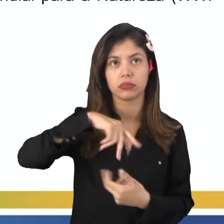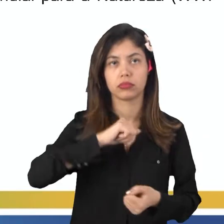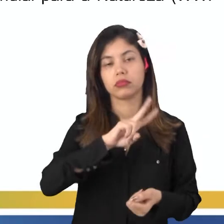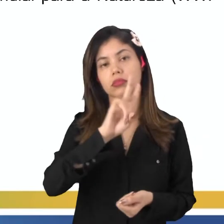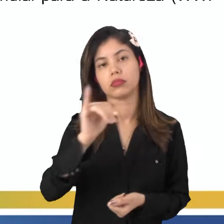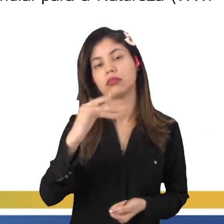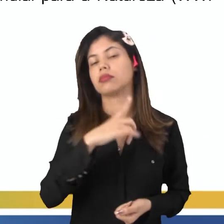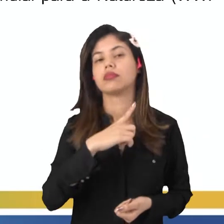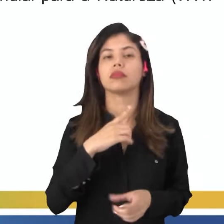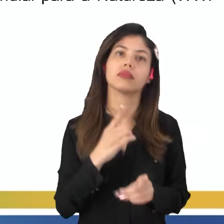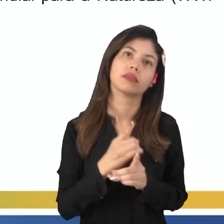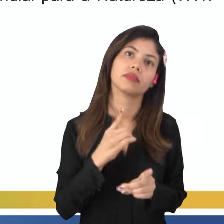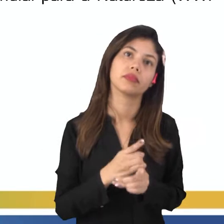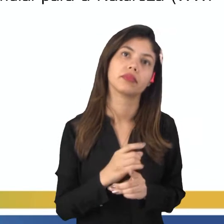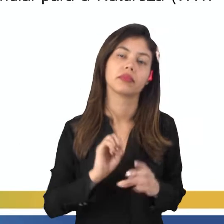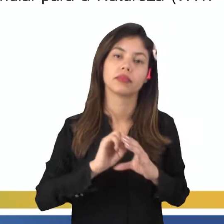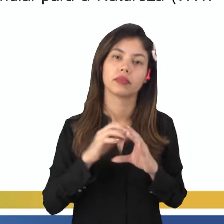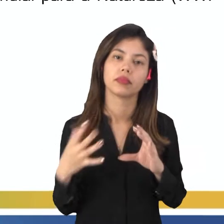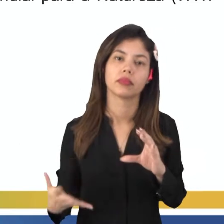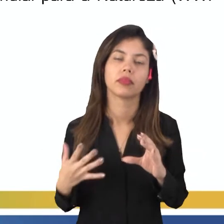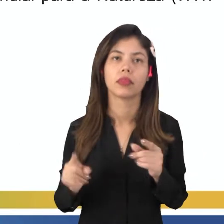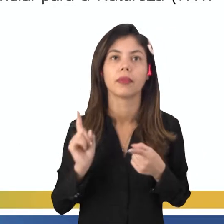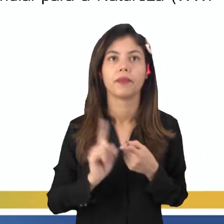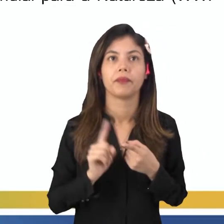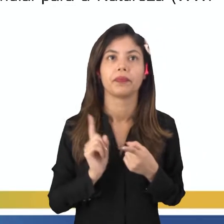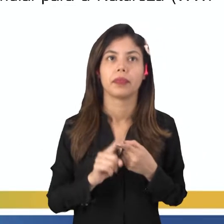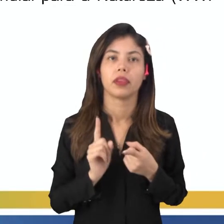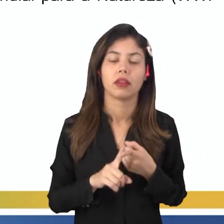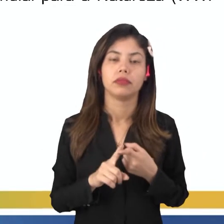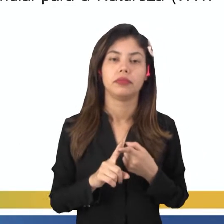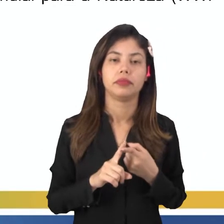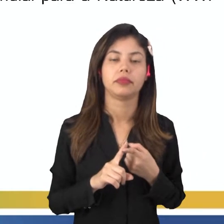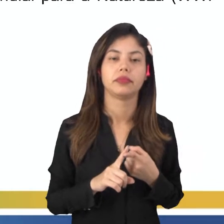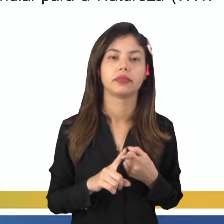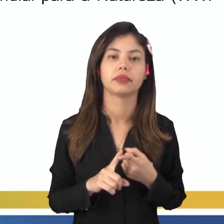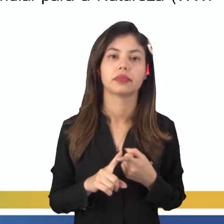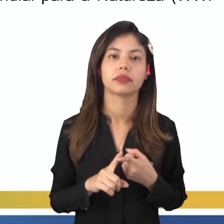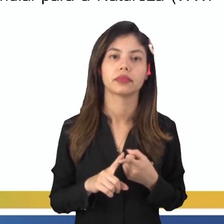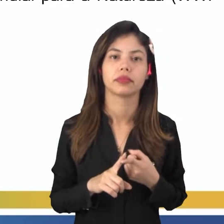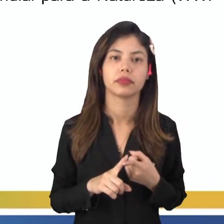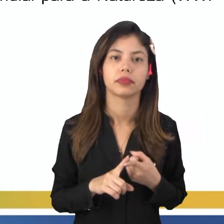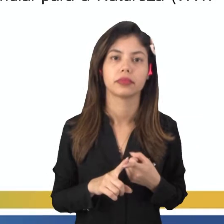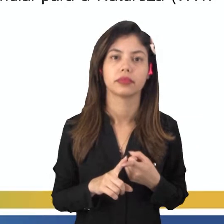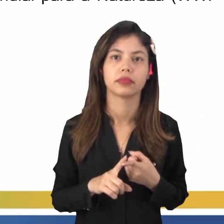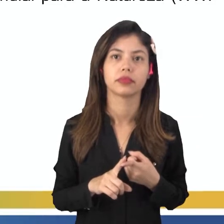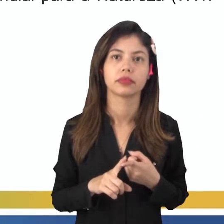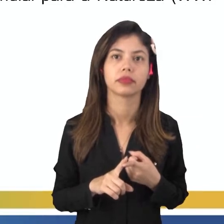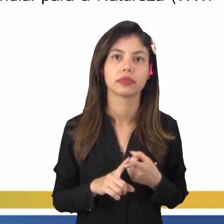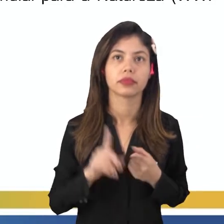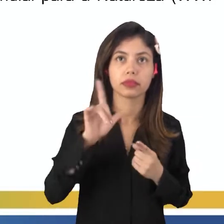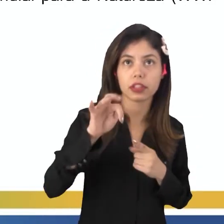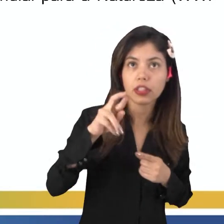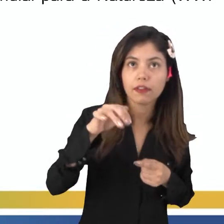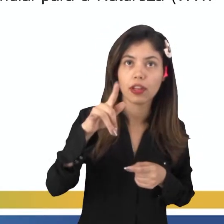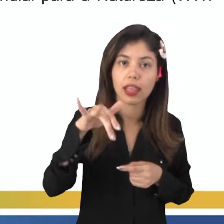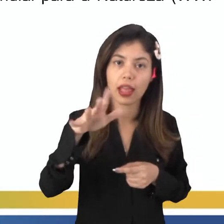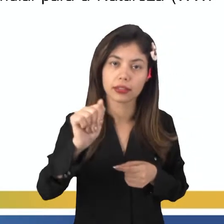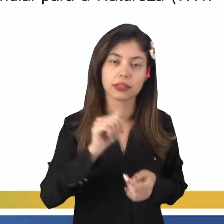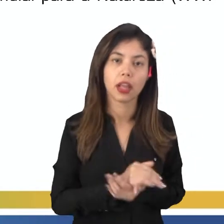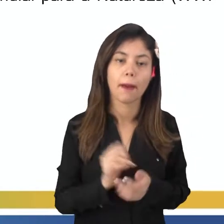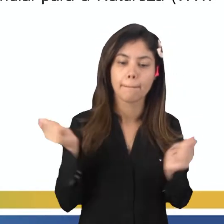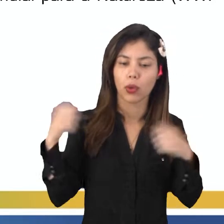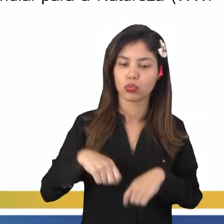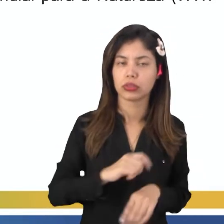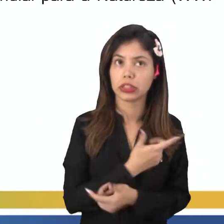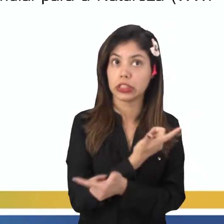encontrar florestas que têm essas características. Primeiro, e é uma das características dessa floresta, que ela é latifoliada,